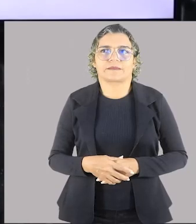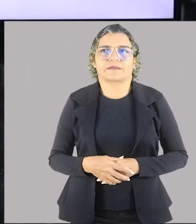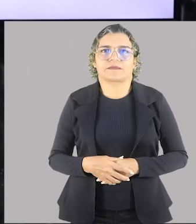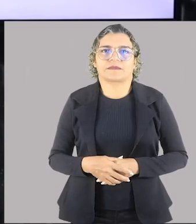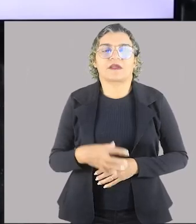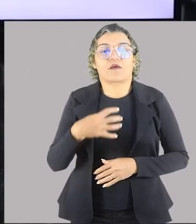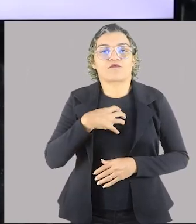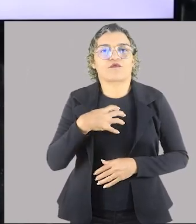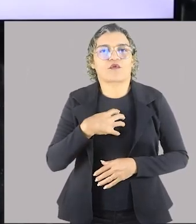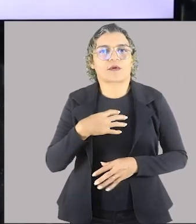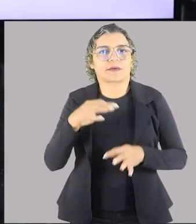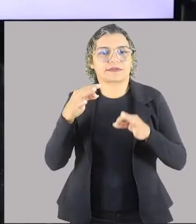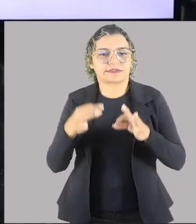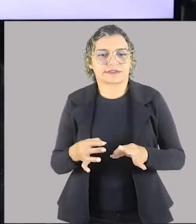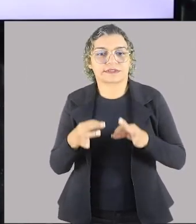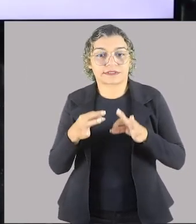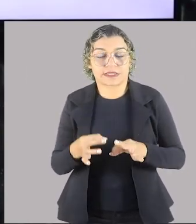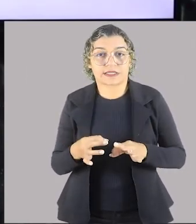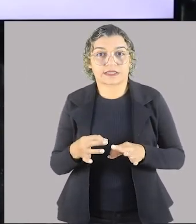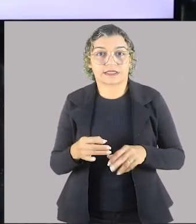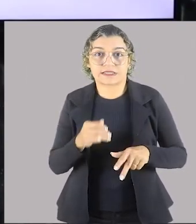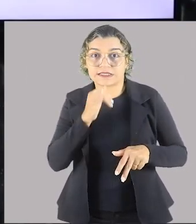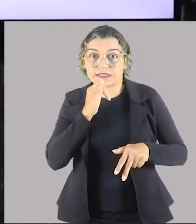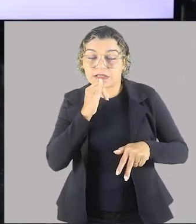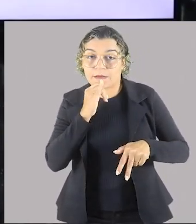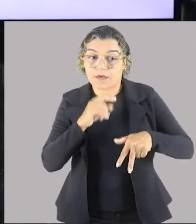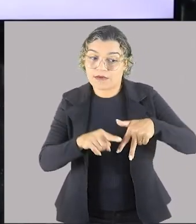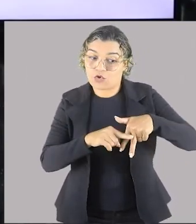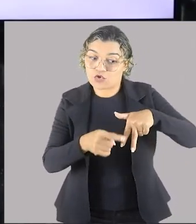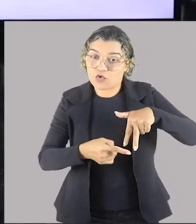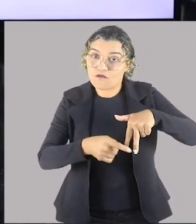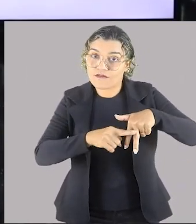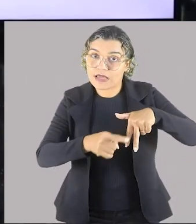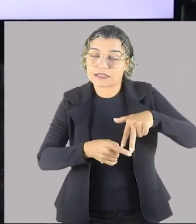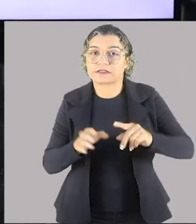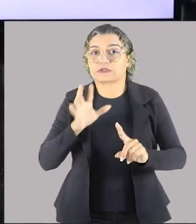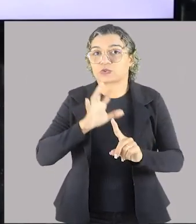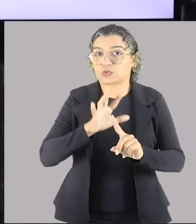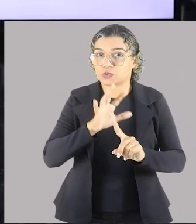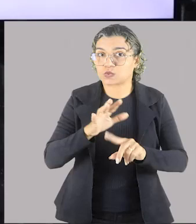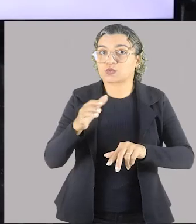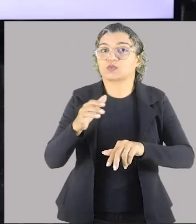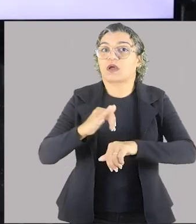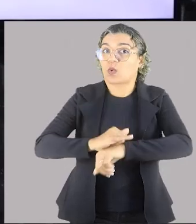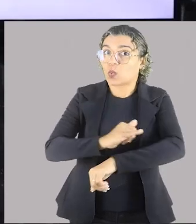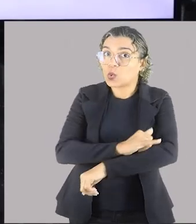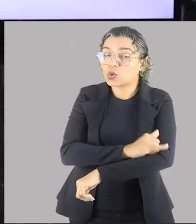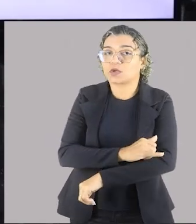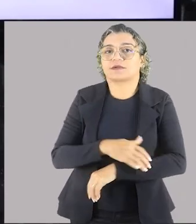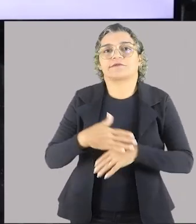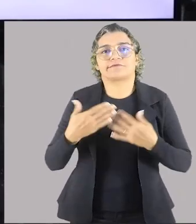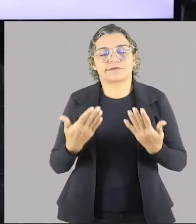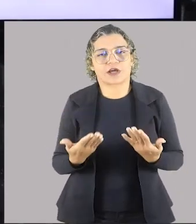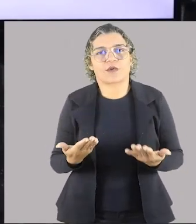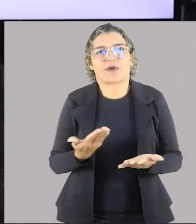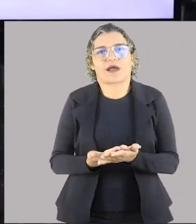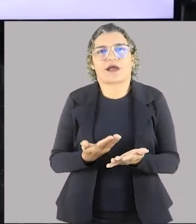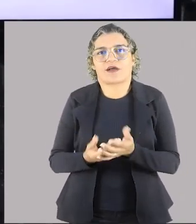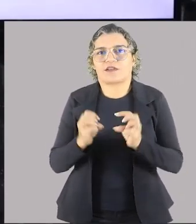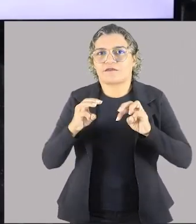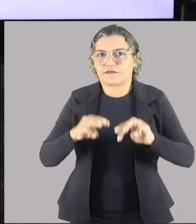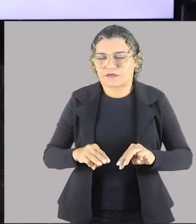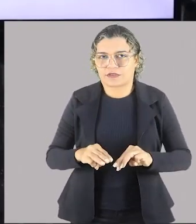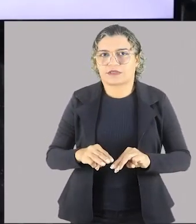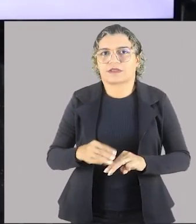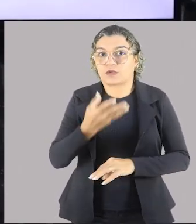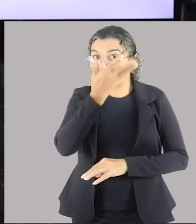A forma correta é ver pela circunferência abdominal, tá bom, meus amados? Com isso a gente finaliza, tá? Não